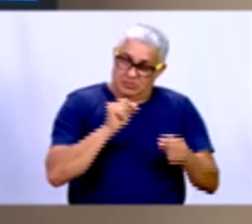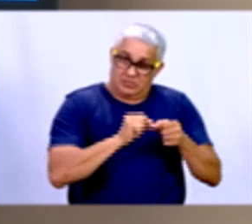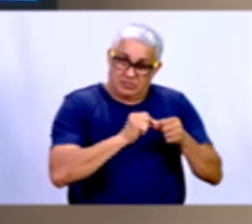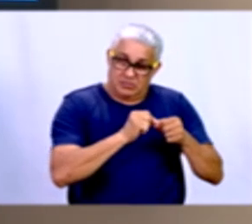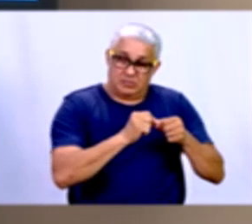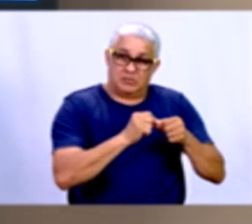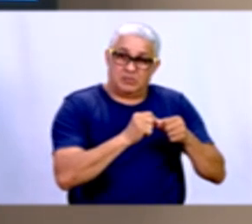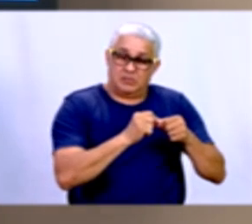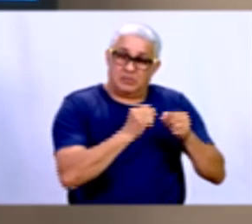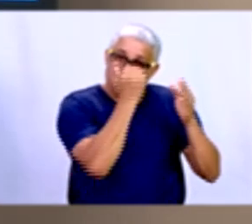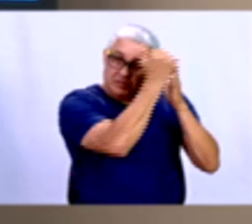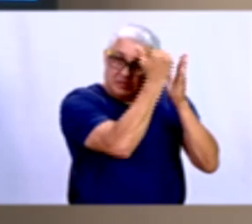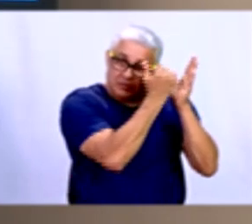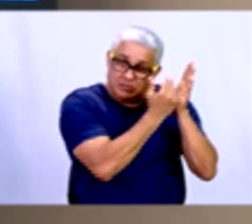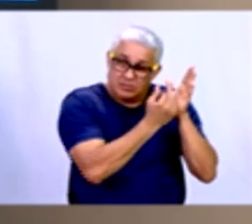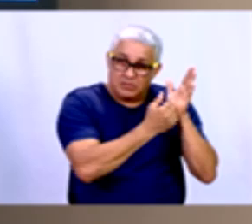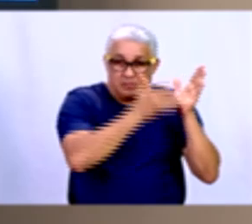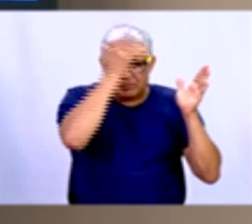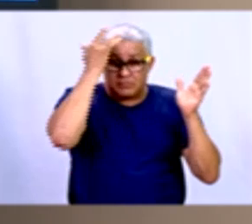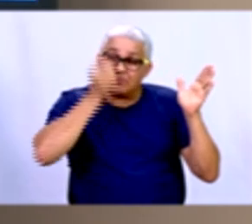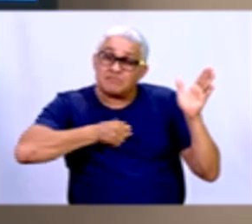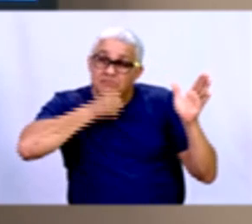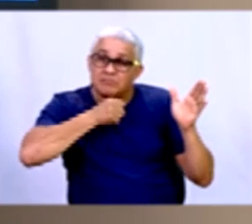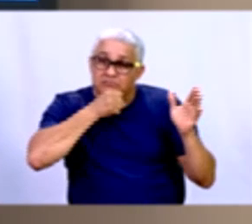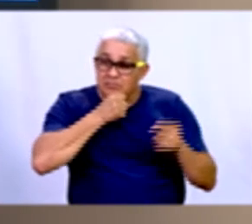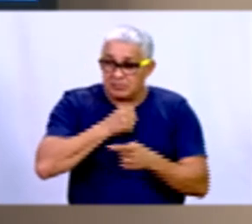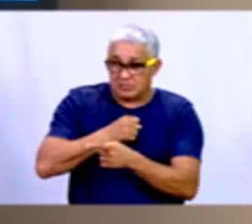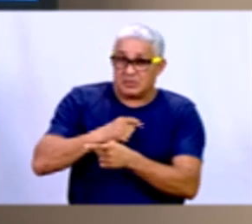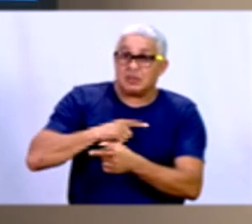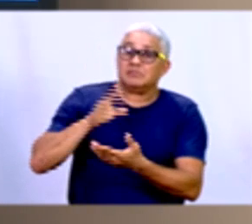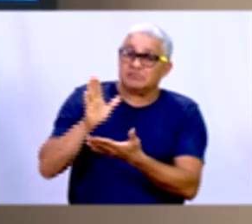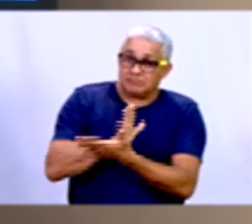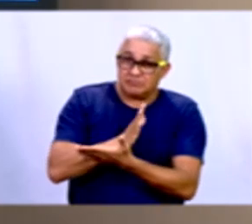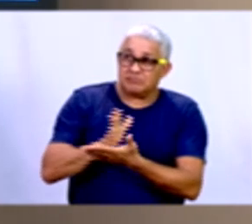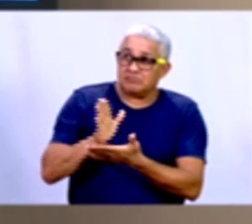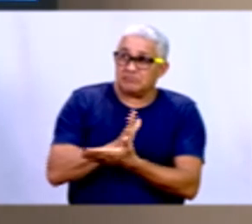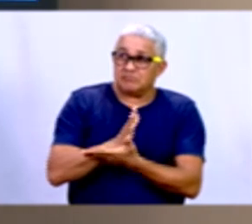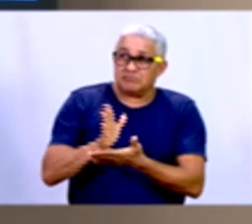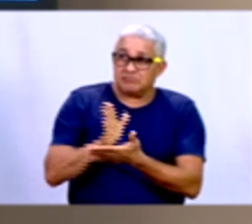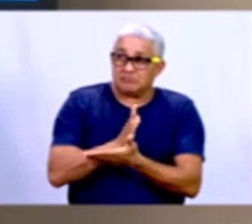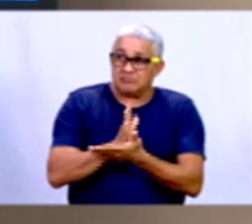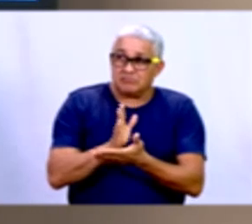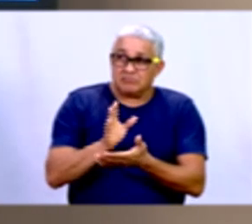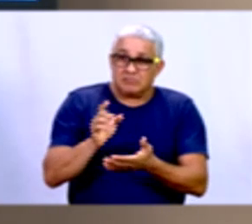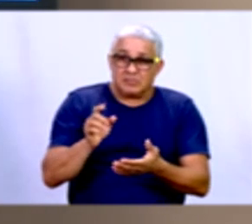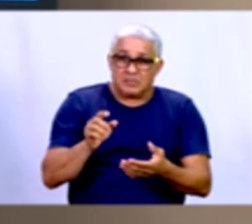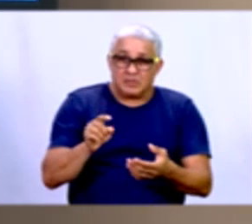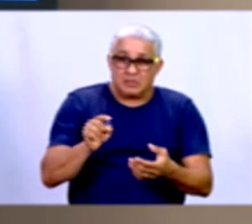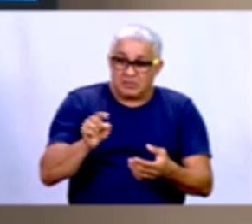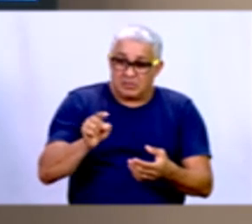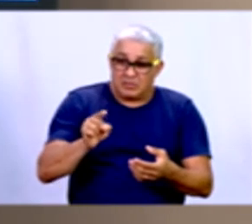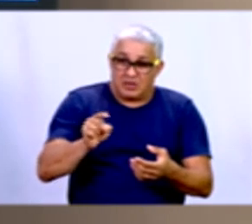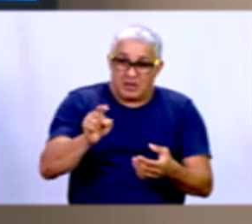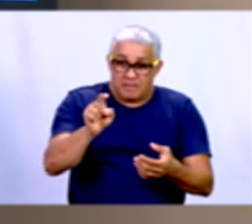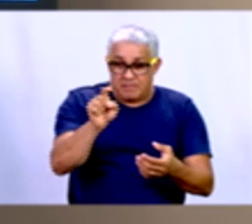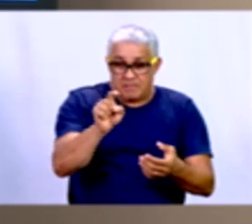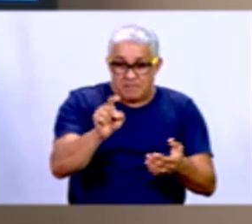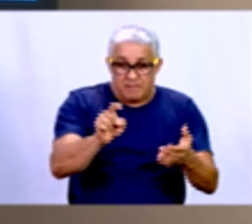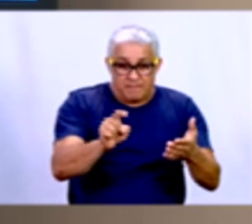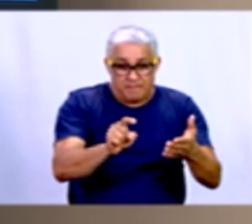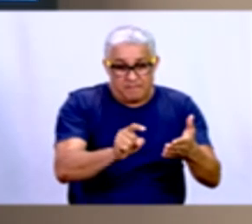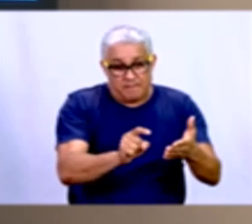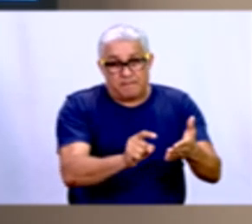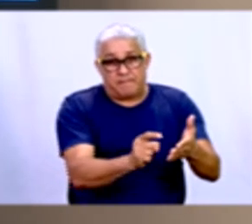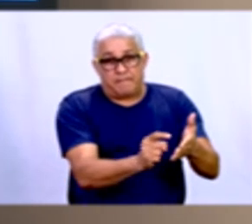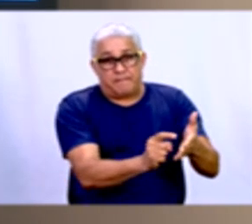para usuários idosos e existem aqueles usuários com Alzheimer, né? E ele vai com o dedinho assim,